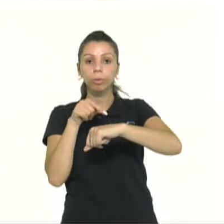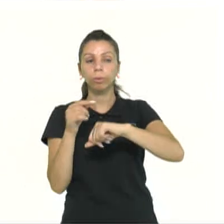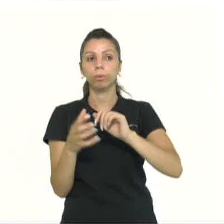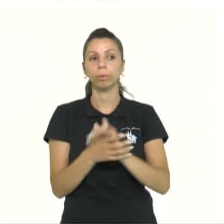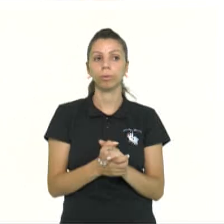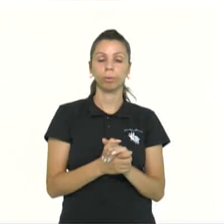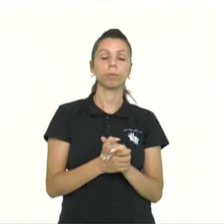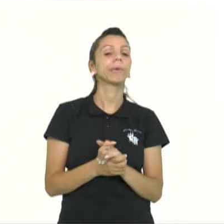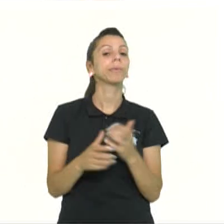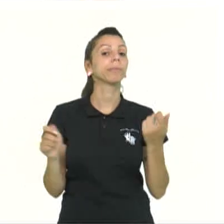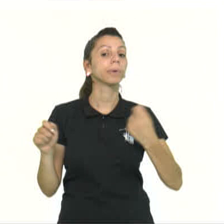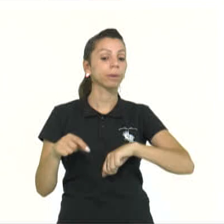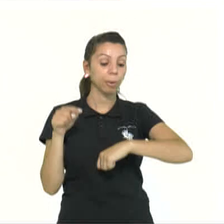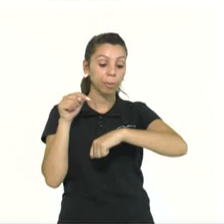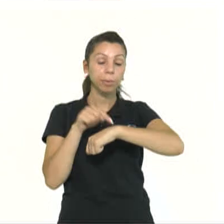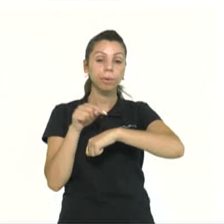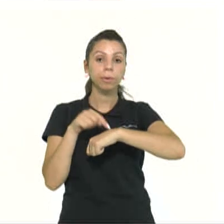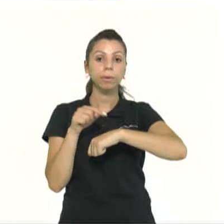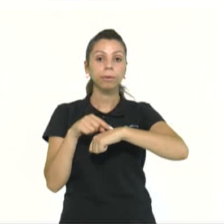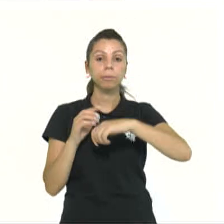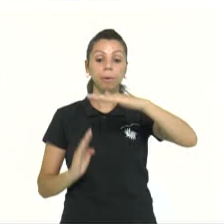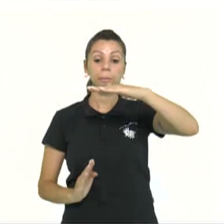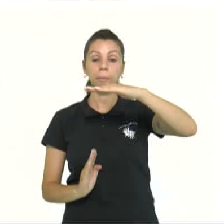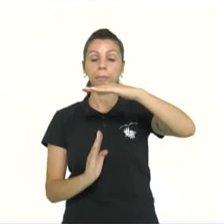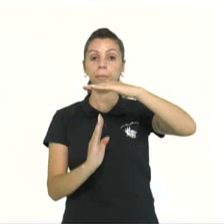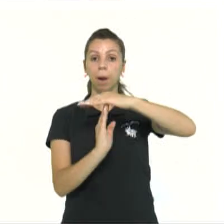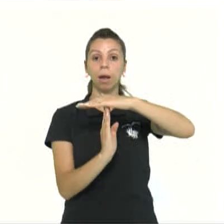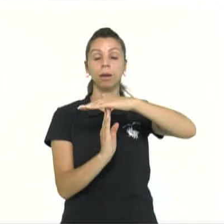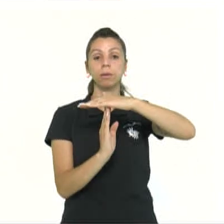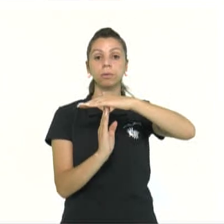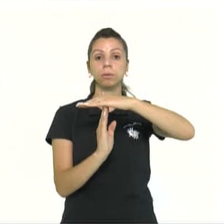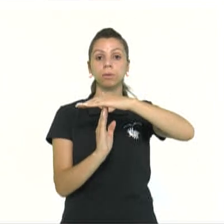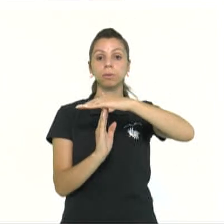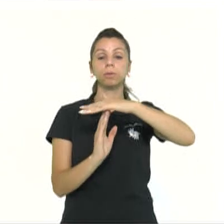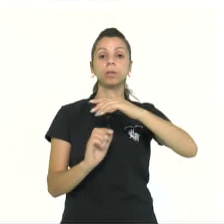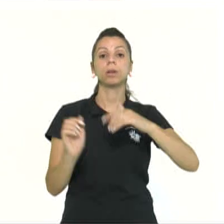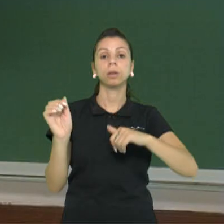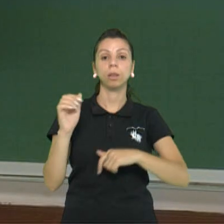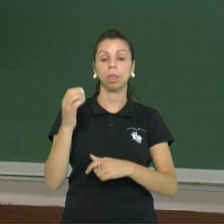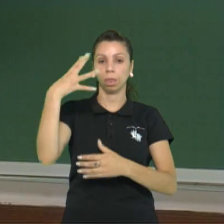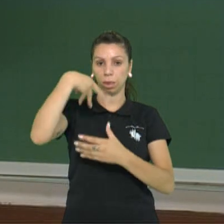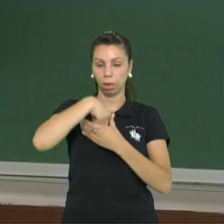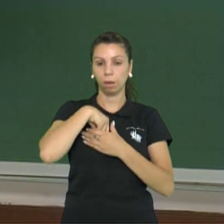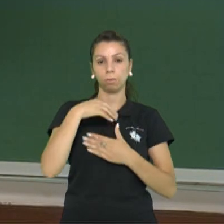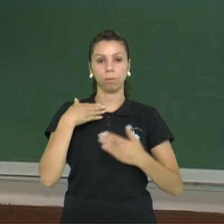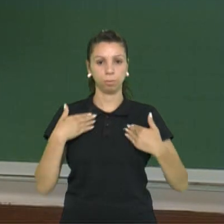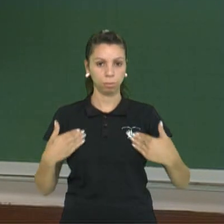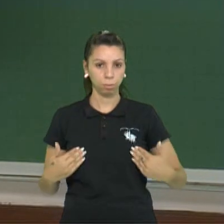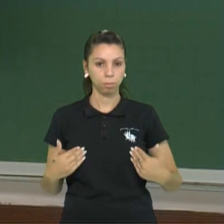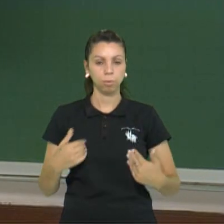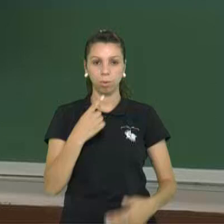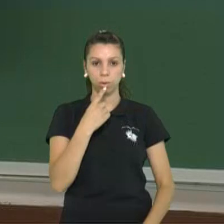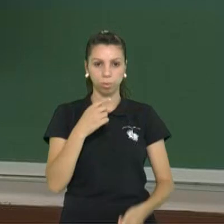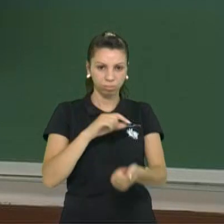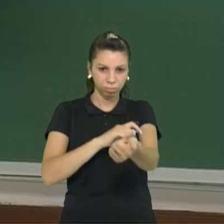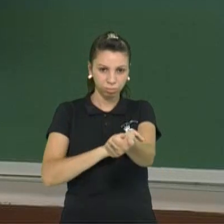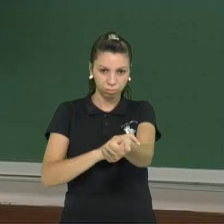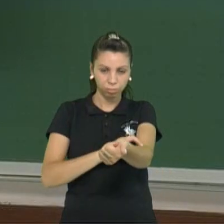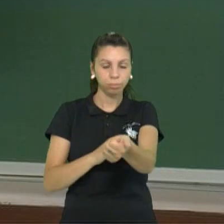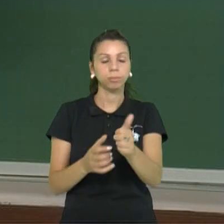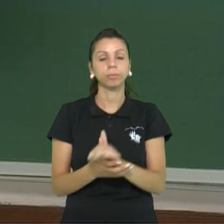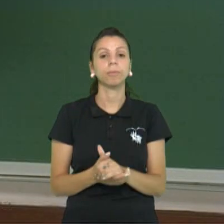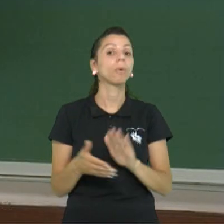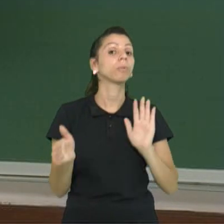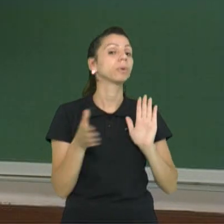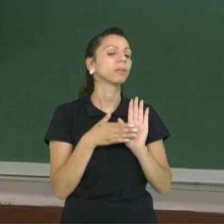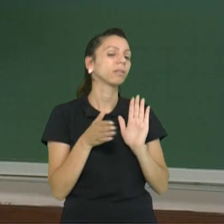necessário para que o antibiótico atinja o nível máximo de concentração no sangue. Então, o que ele está propondo